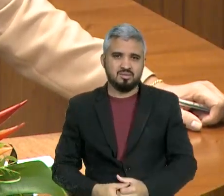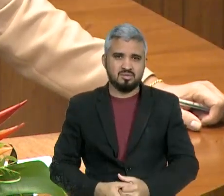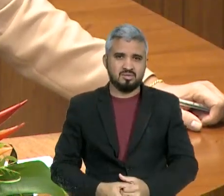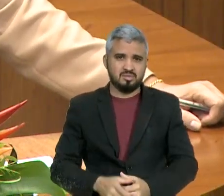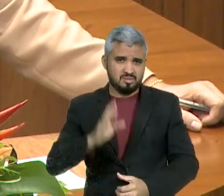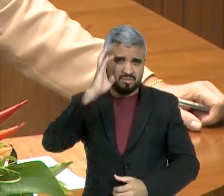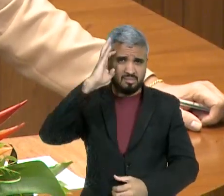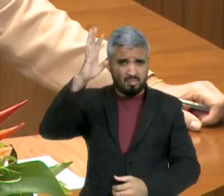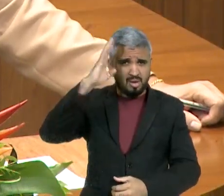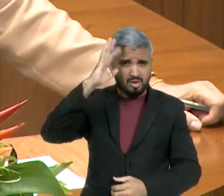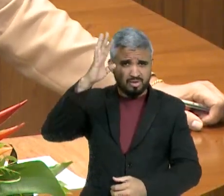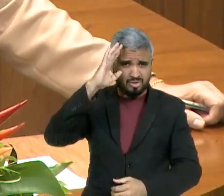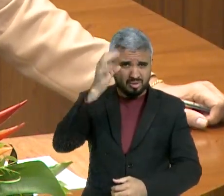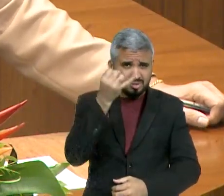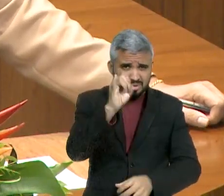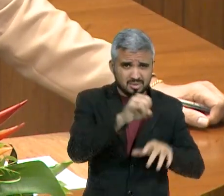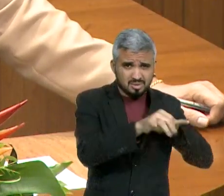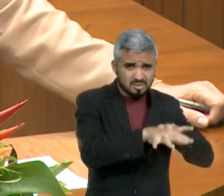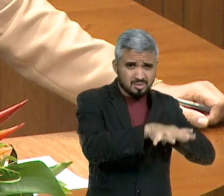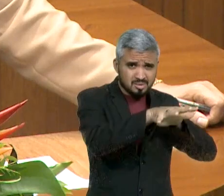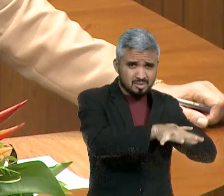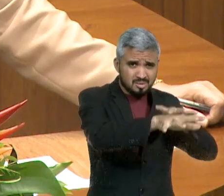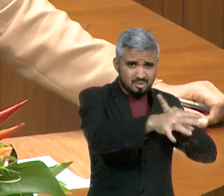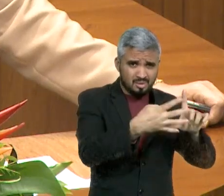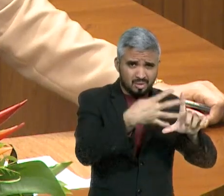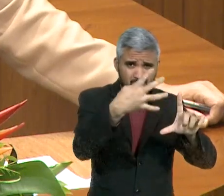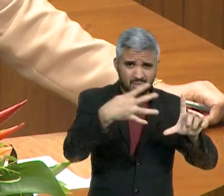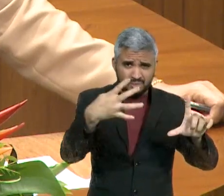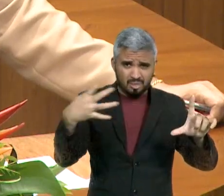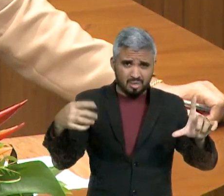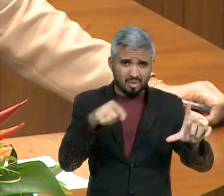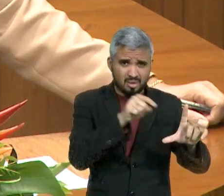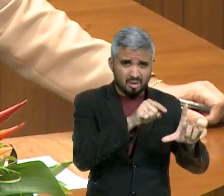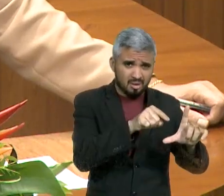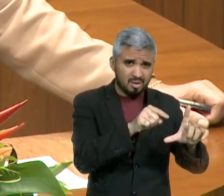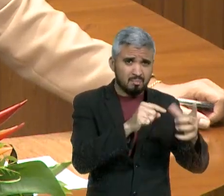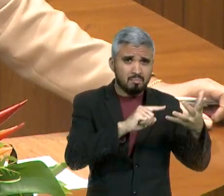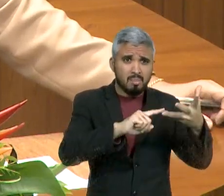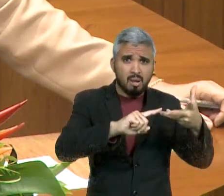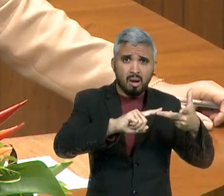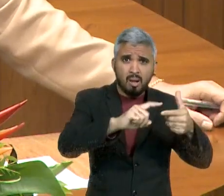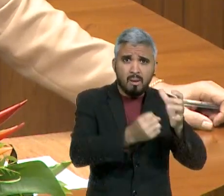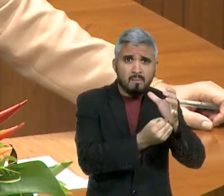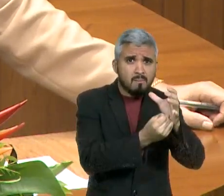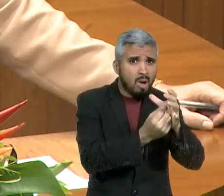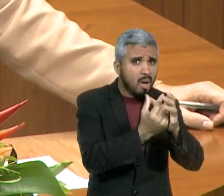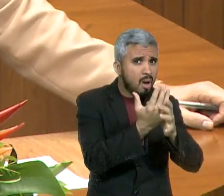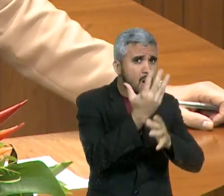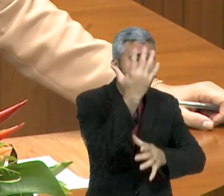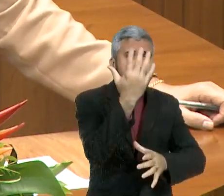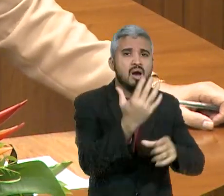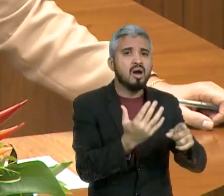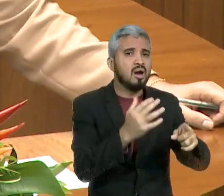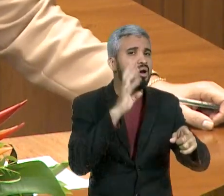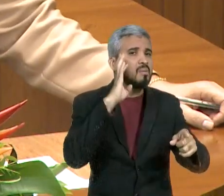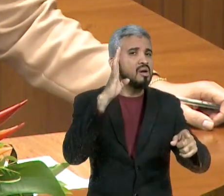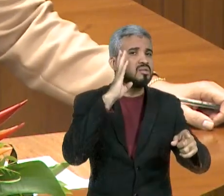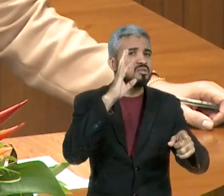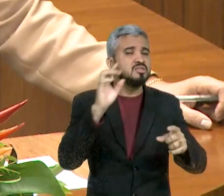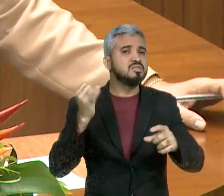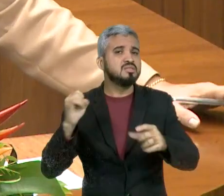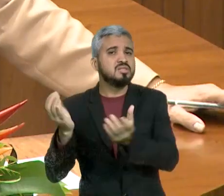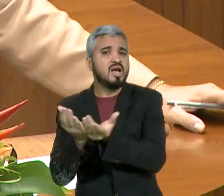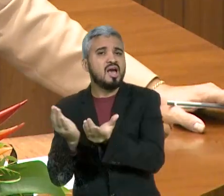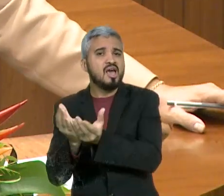intolerâncias feitos nessas paradas, eu não sei das quantas fossem denunciadas por nós cristãos, se a gente fosse, mas a